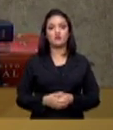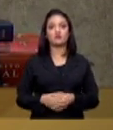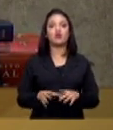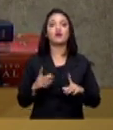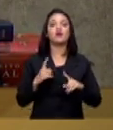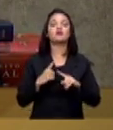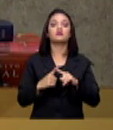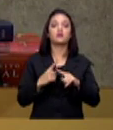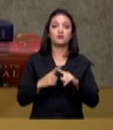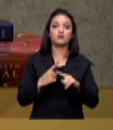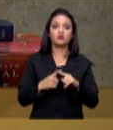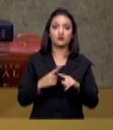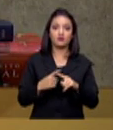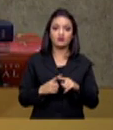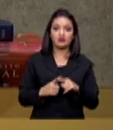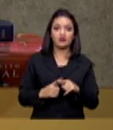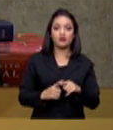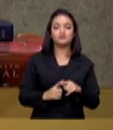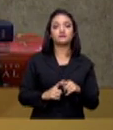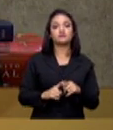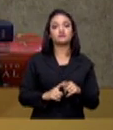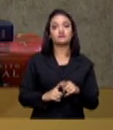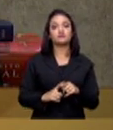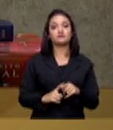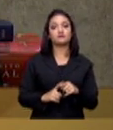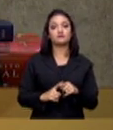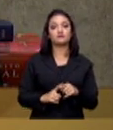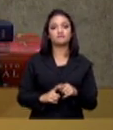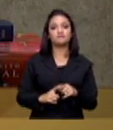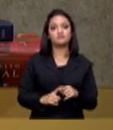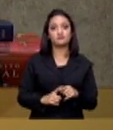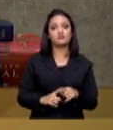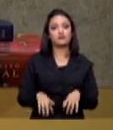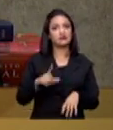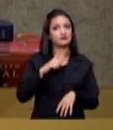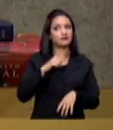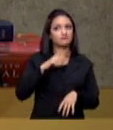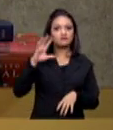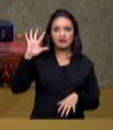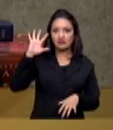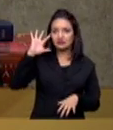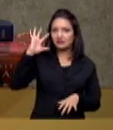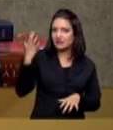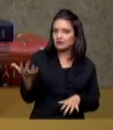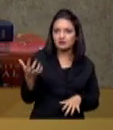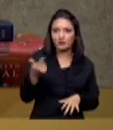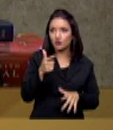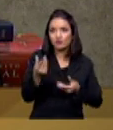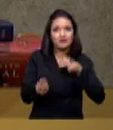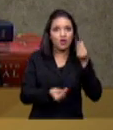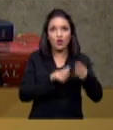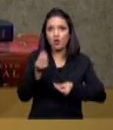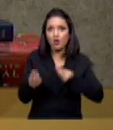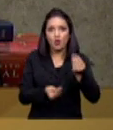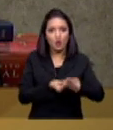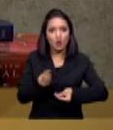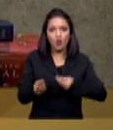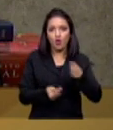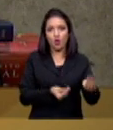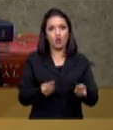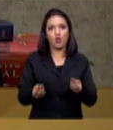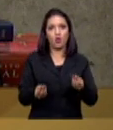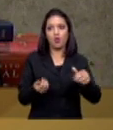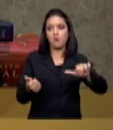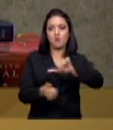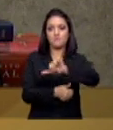elas encerram decisões em regra de caráter irreversível. Então, assim como o